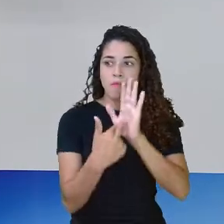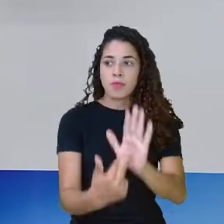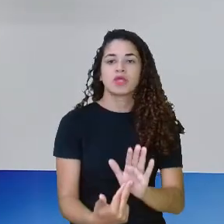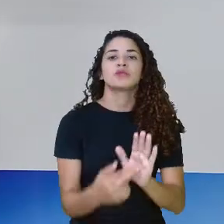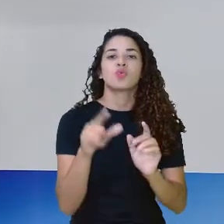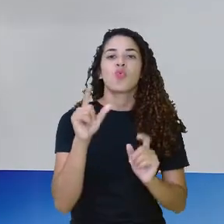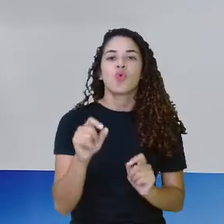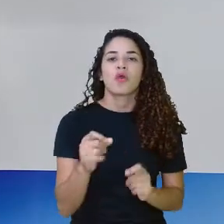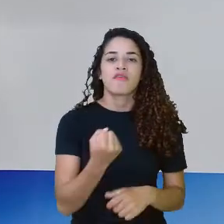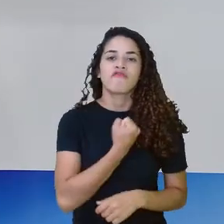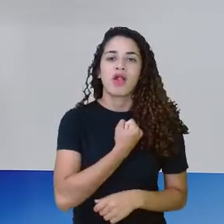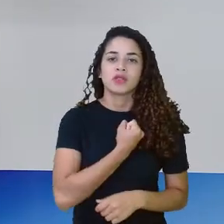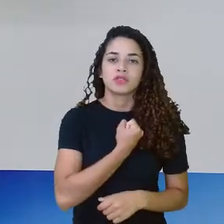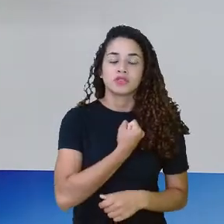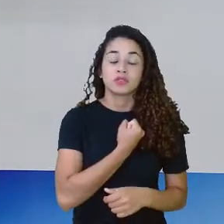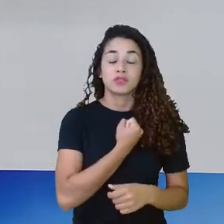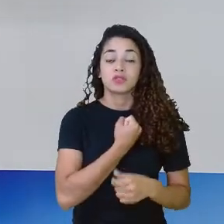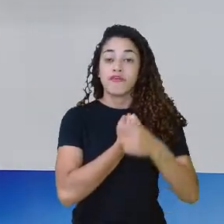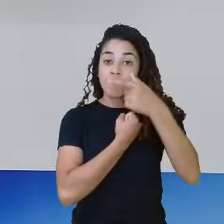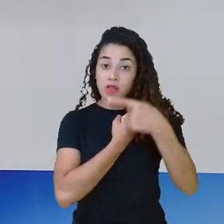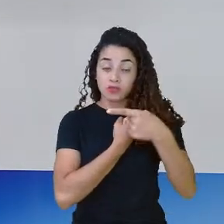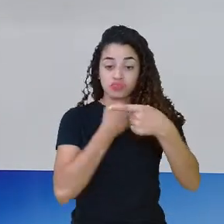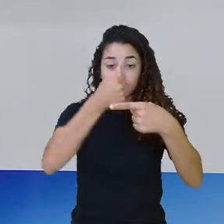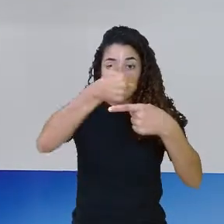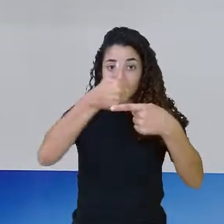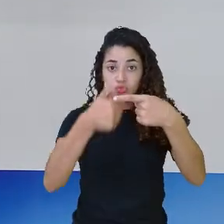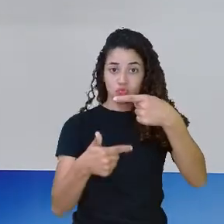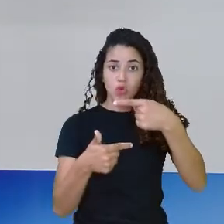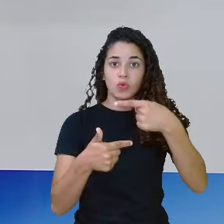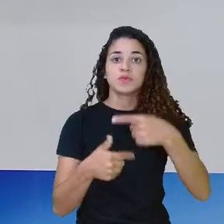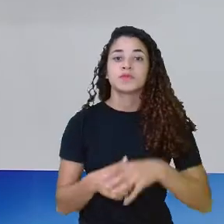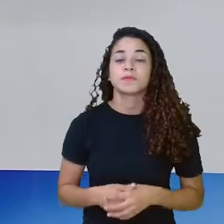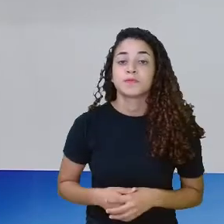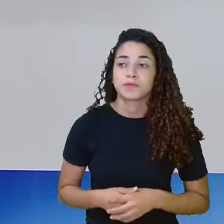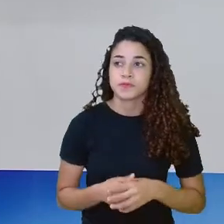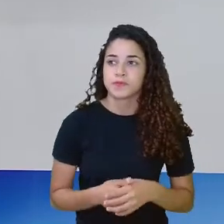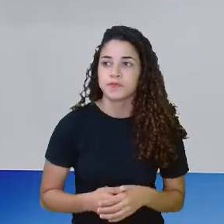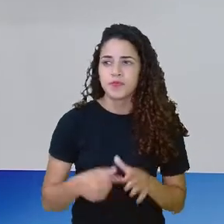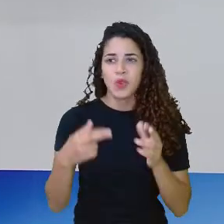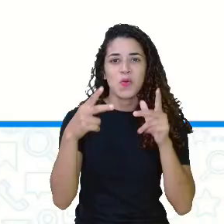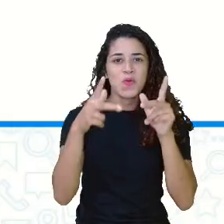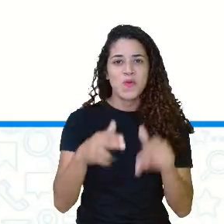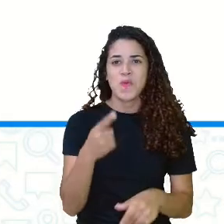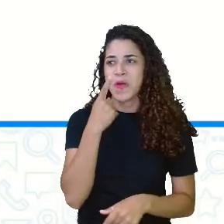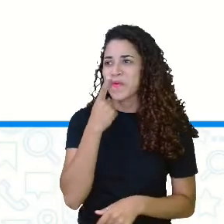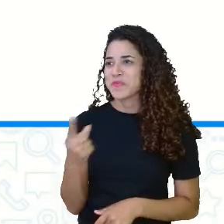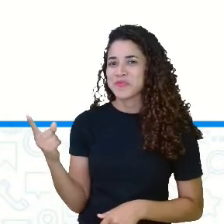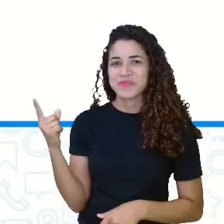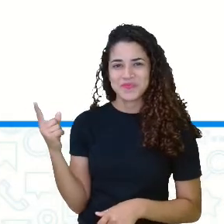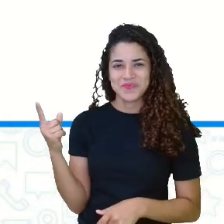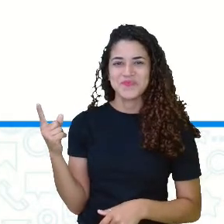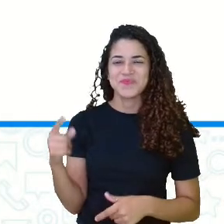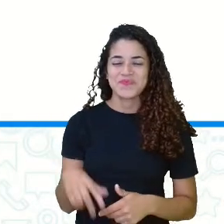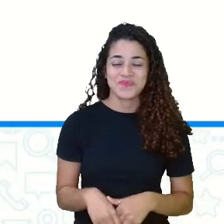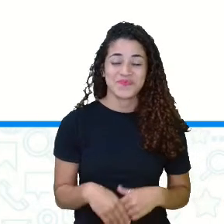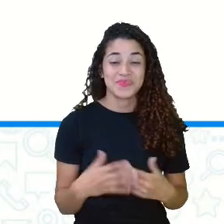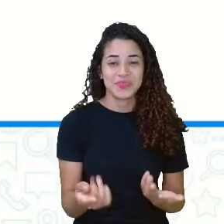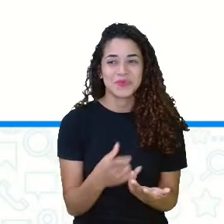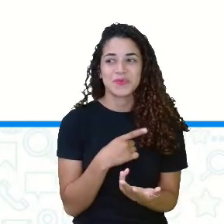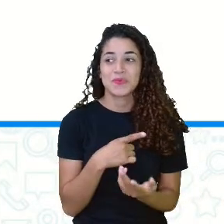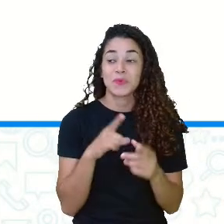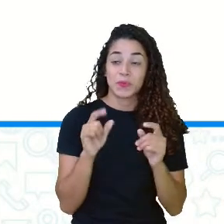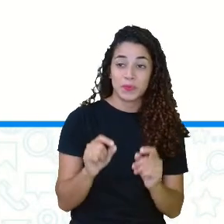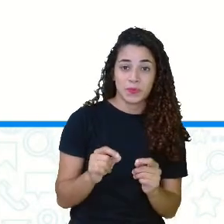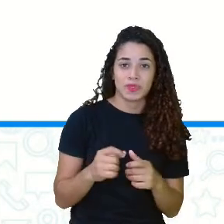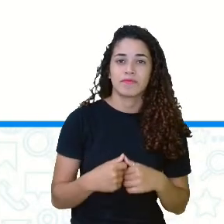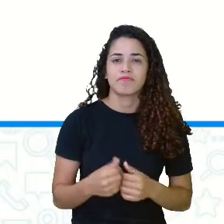uma fração, que é exatamente um número como estes que vocês estão olhando na tela. Eu tenho aqui, ó,